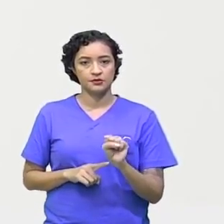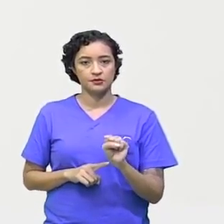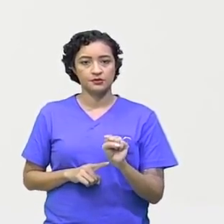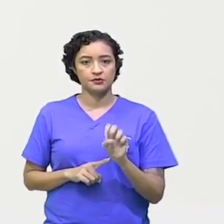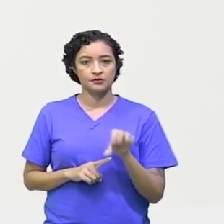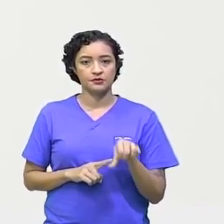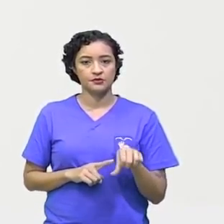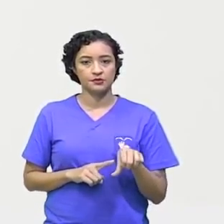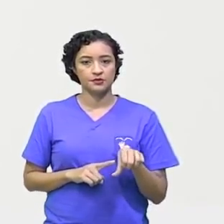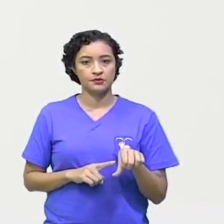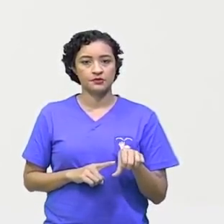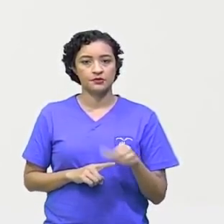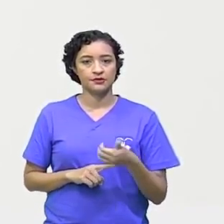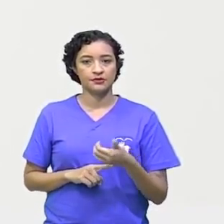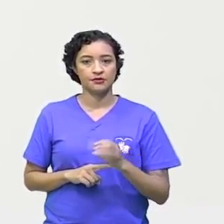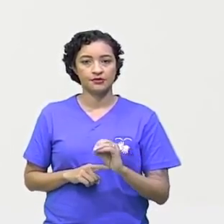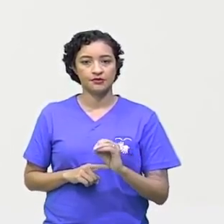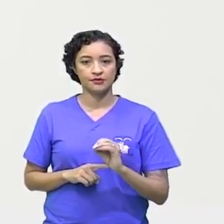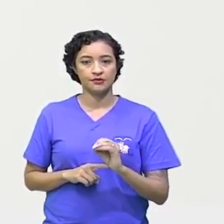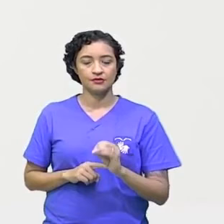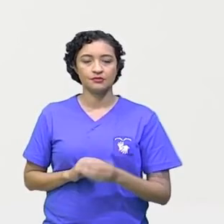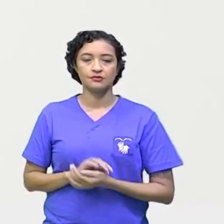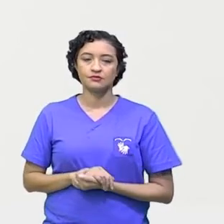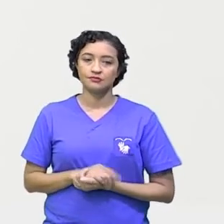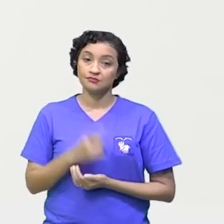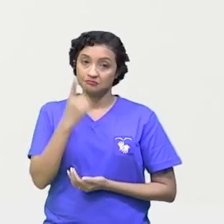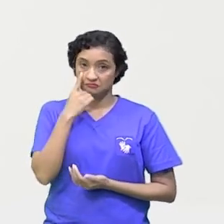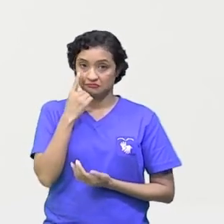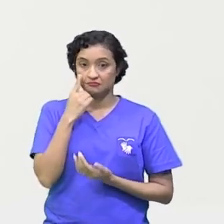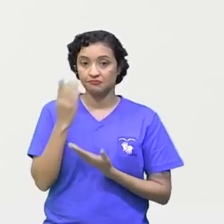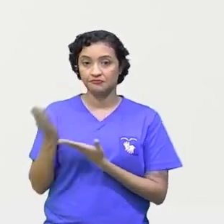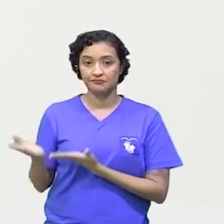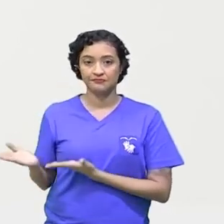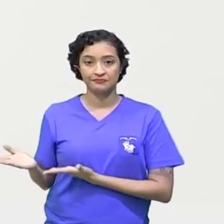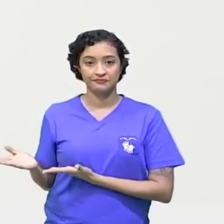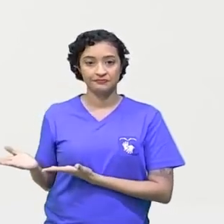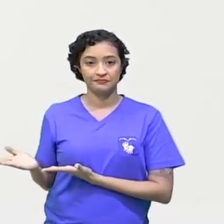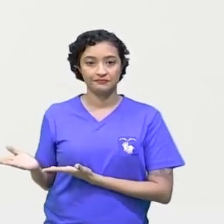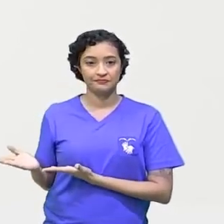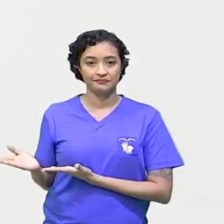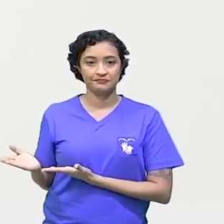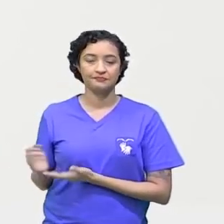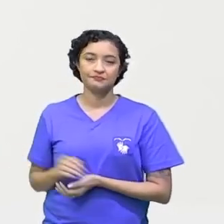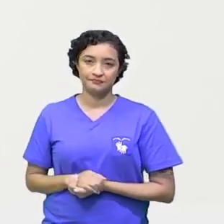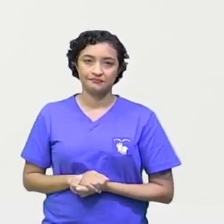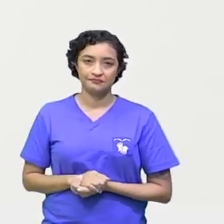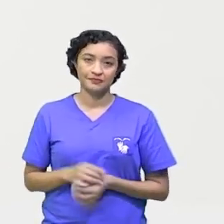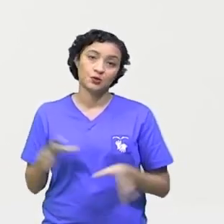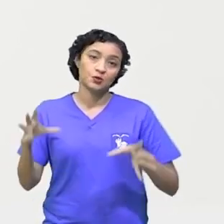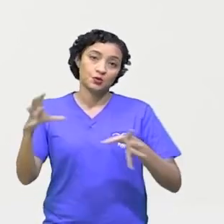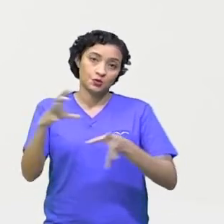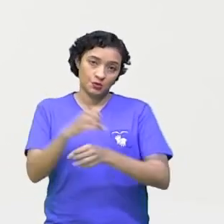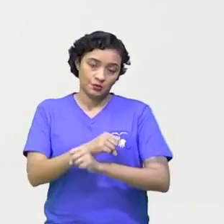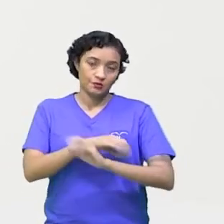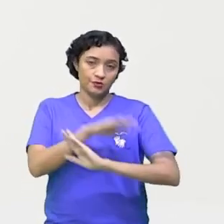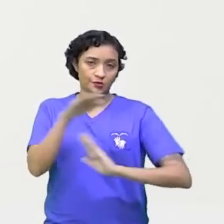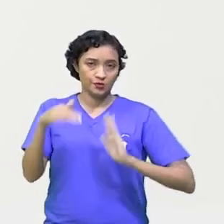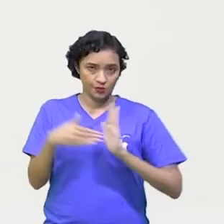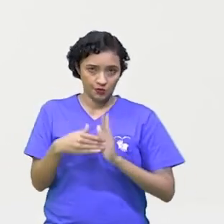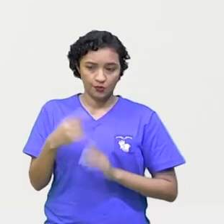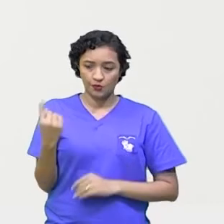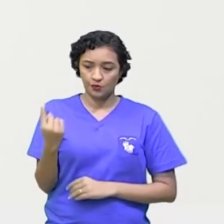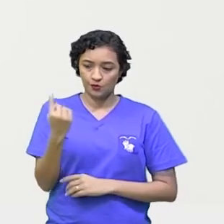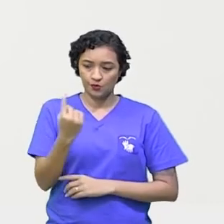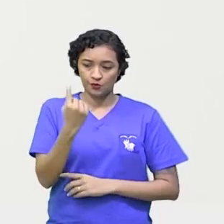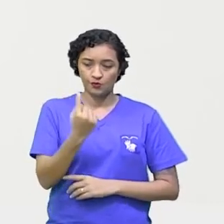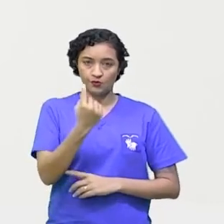8, 9, 10. Olha aí, ó, perímetro vale 10 centímetros, tá certo? Ou